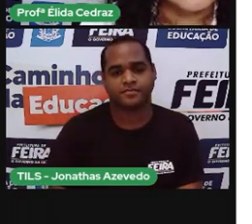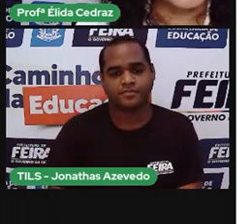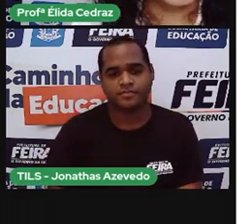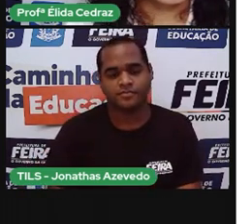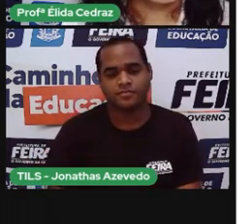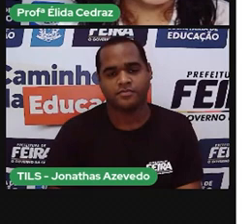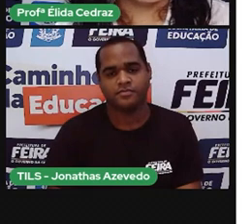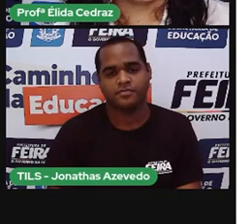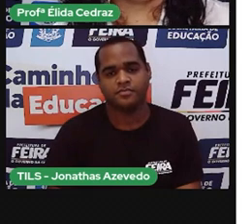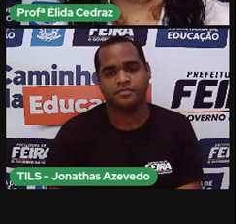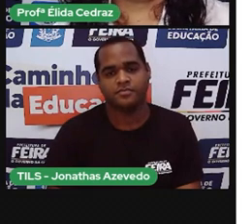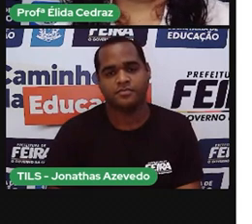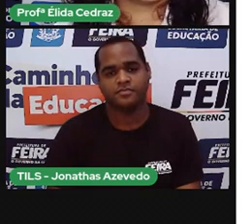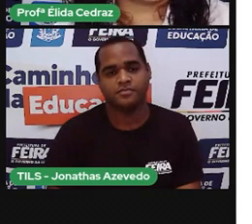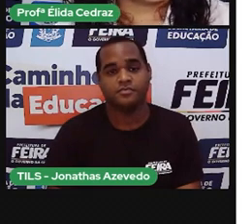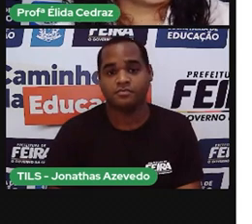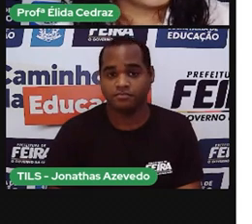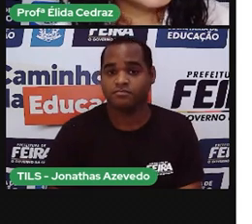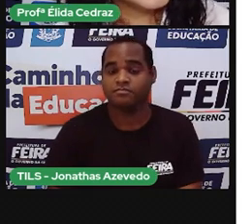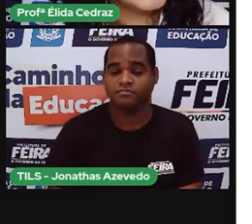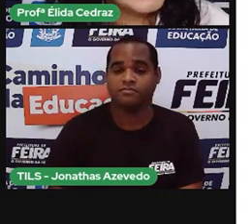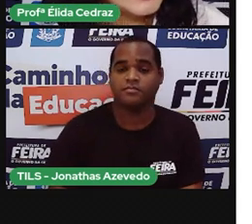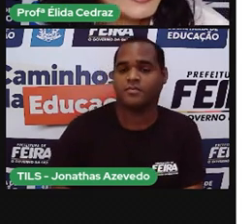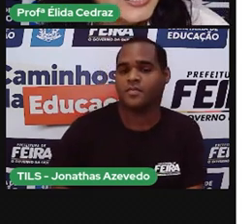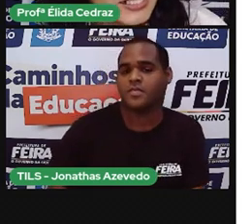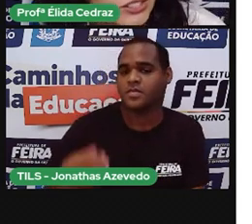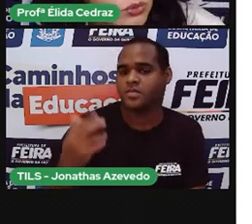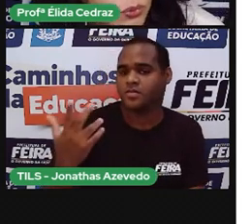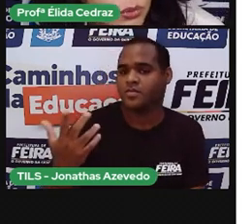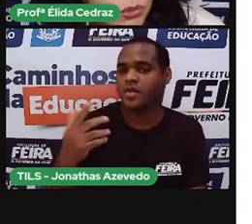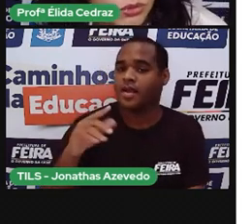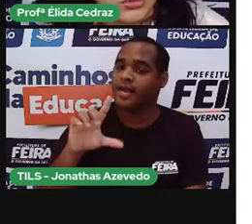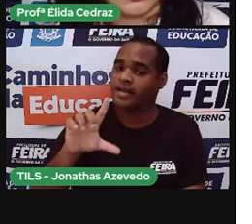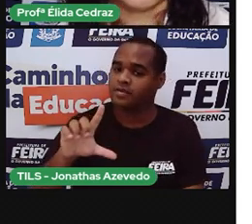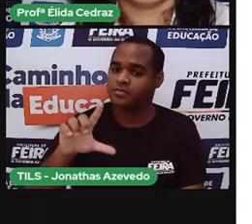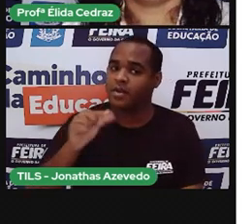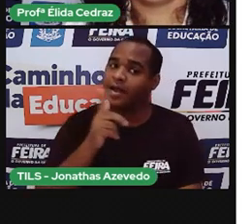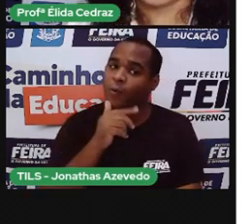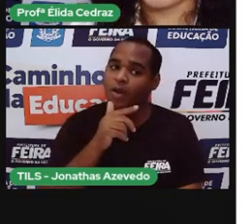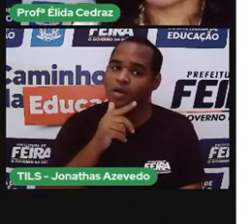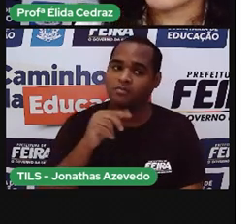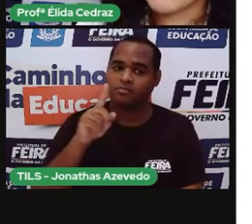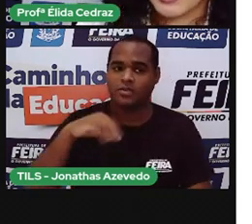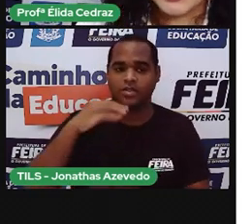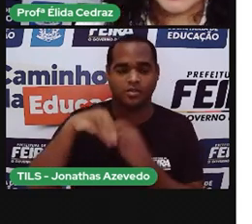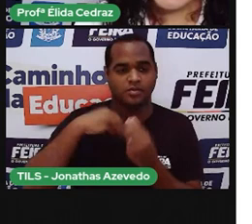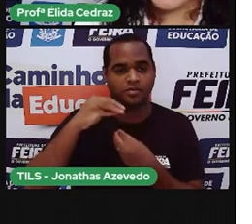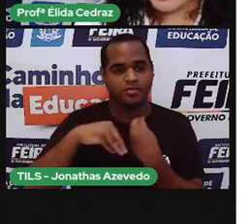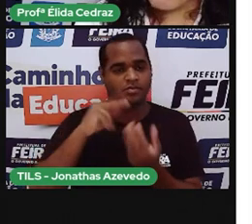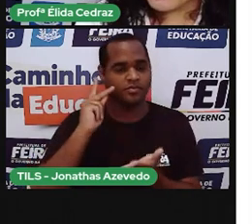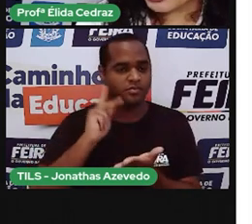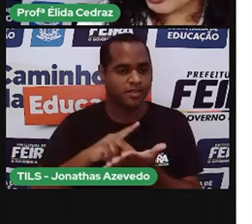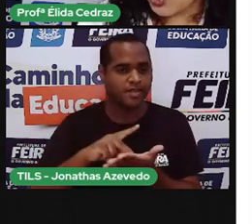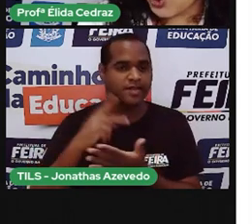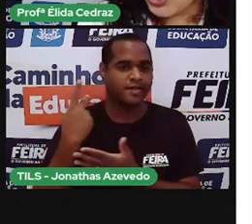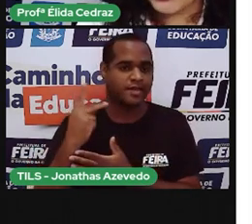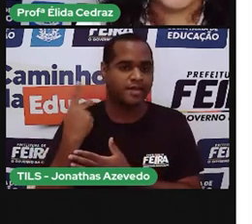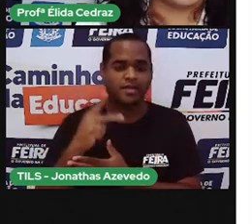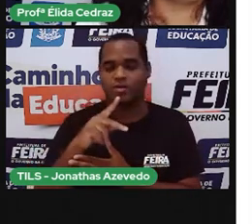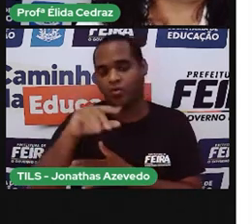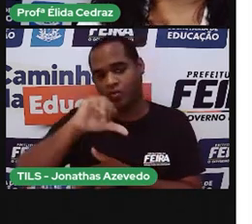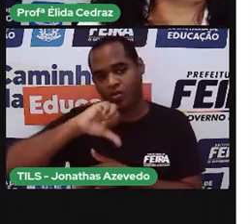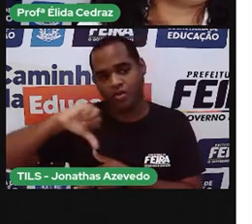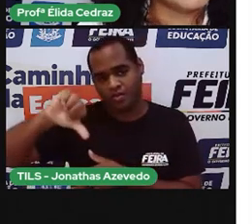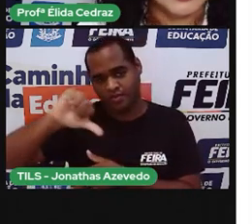O litro são os líquidos. Apesar da garrafa de